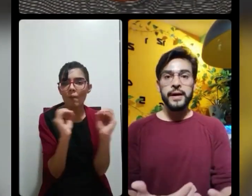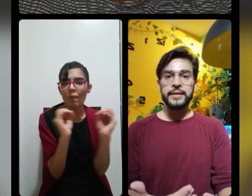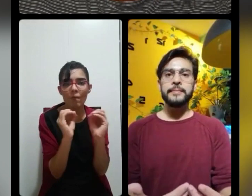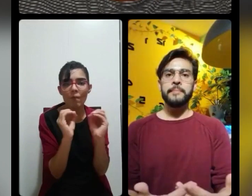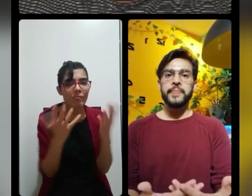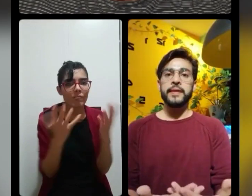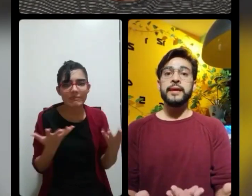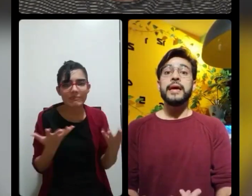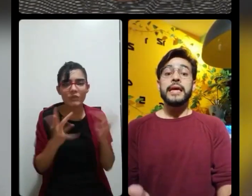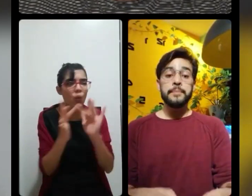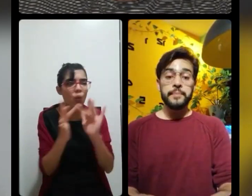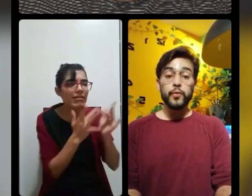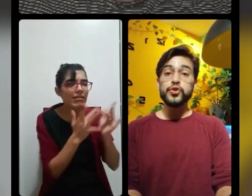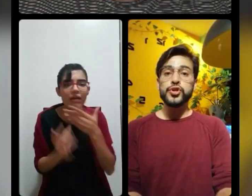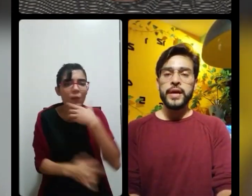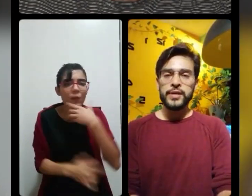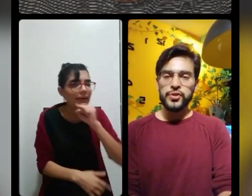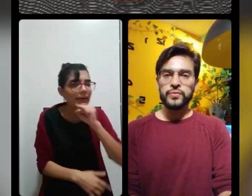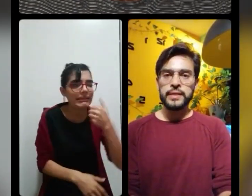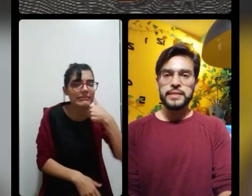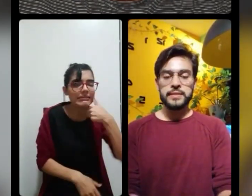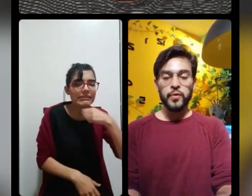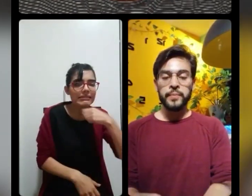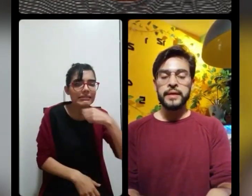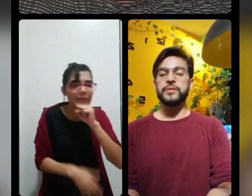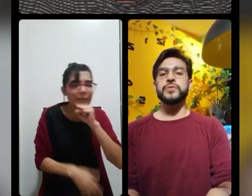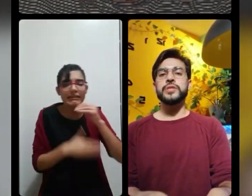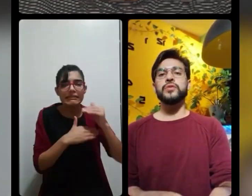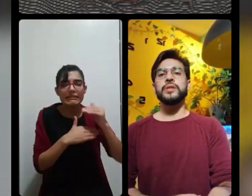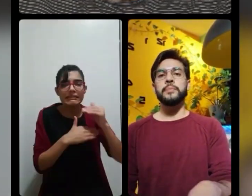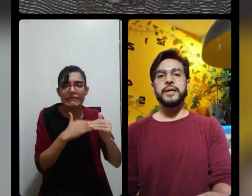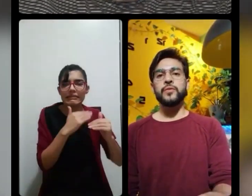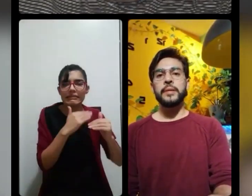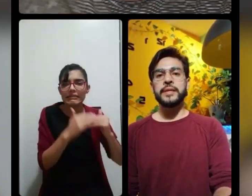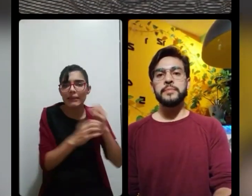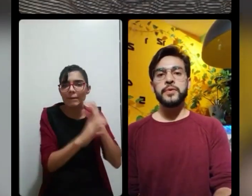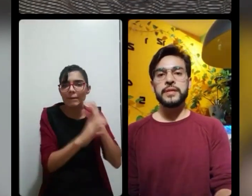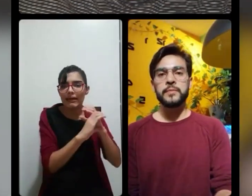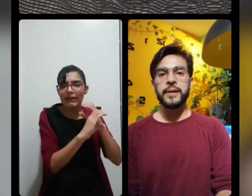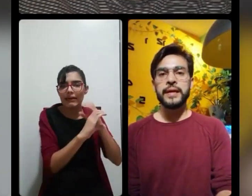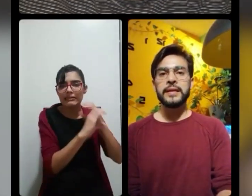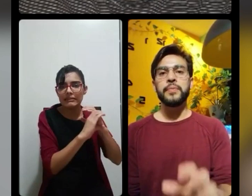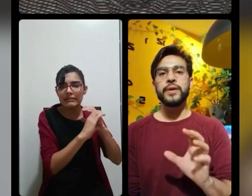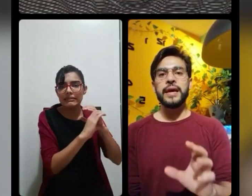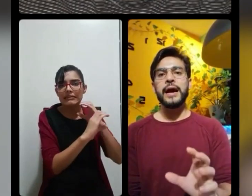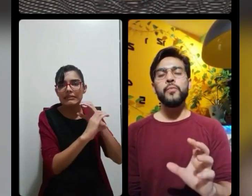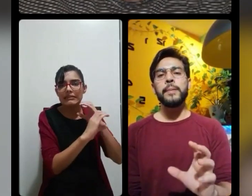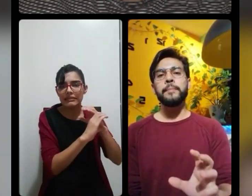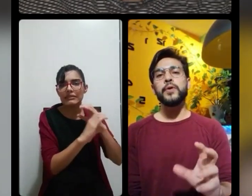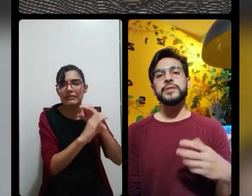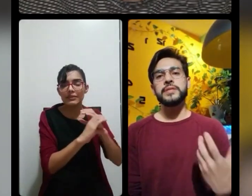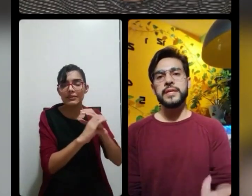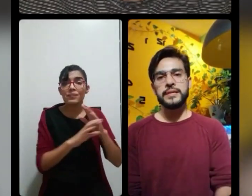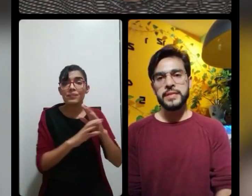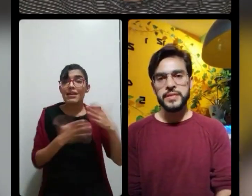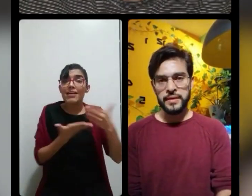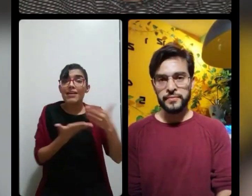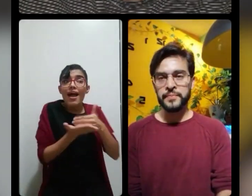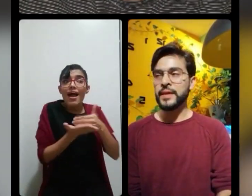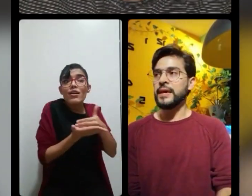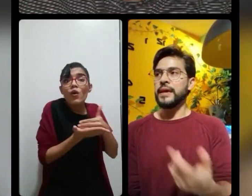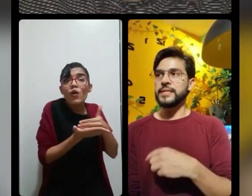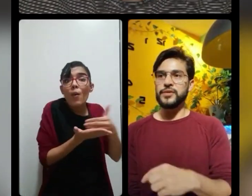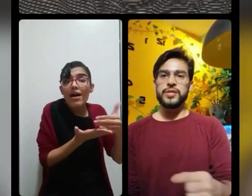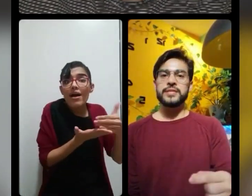com o pai, né? E o gesto, nesse momento, se torna particularmente importante para ele, porque há uma